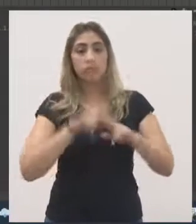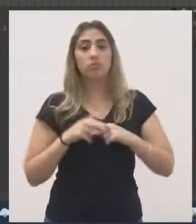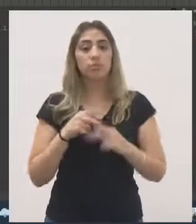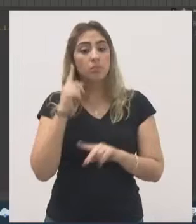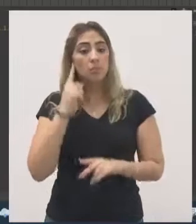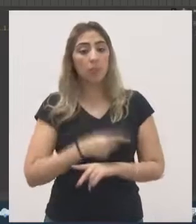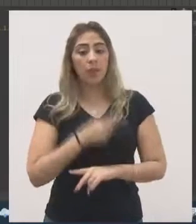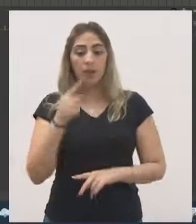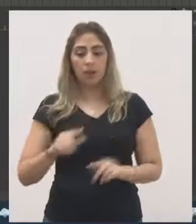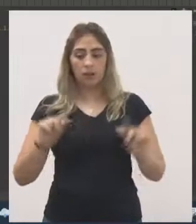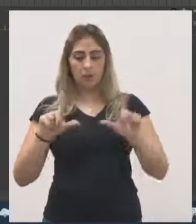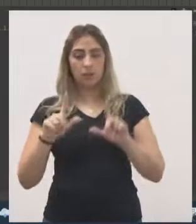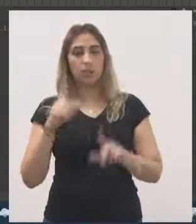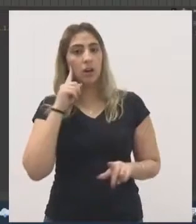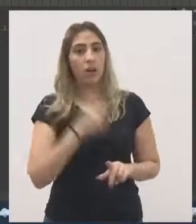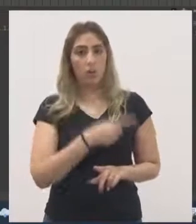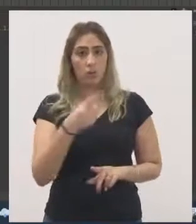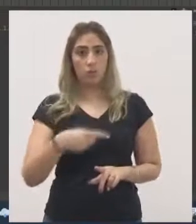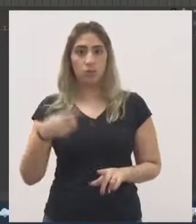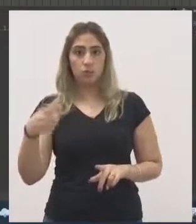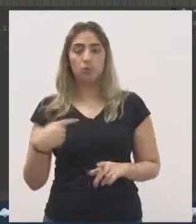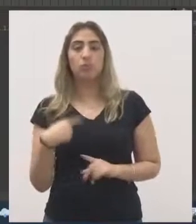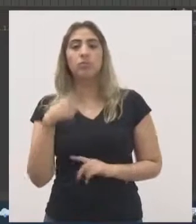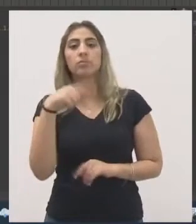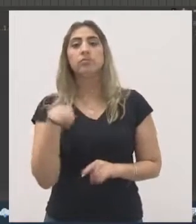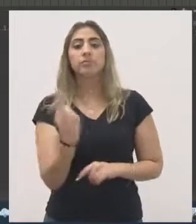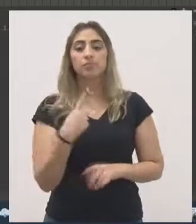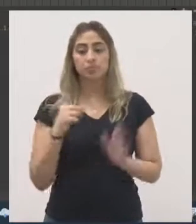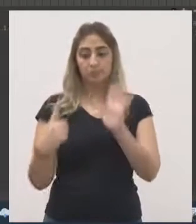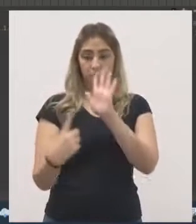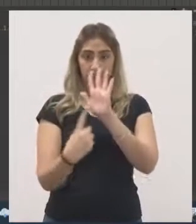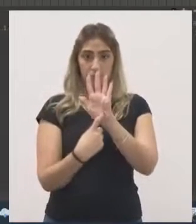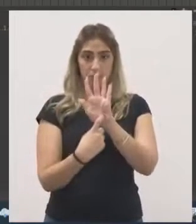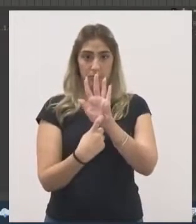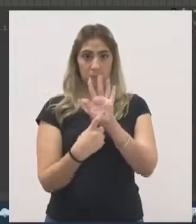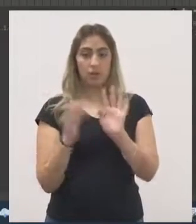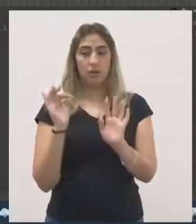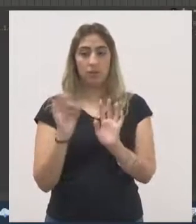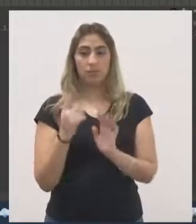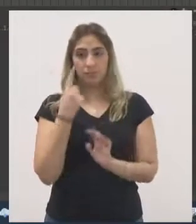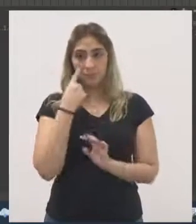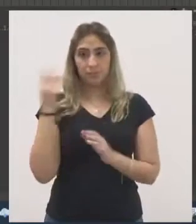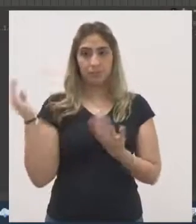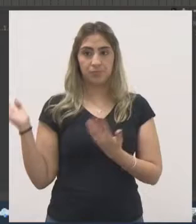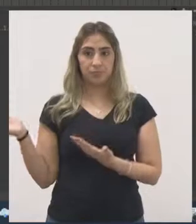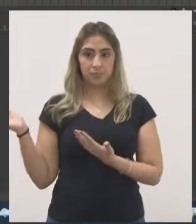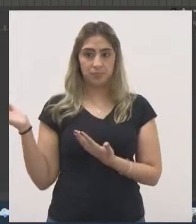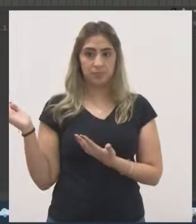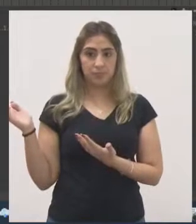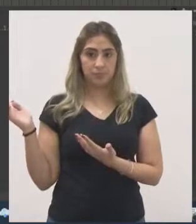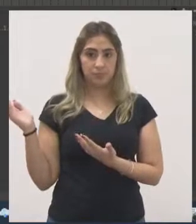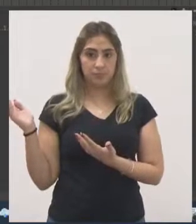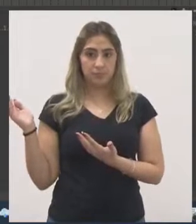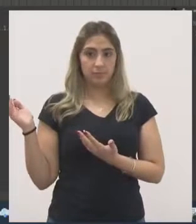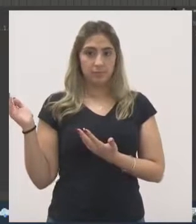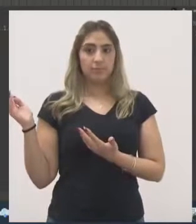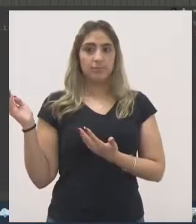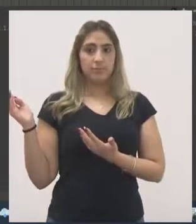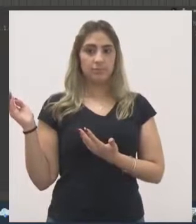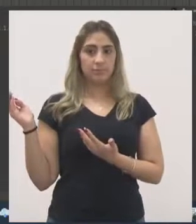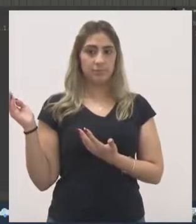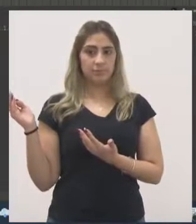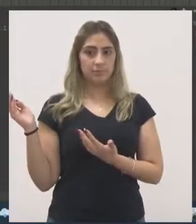né? E, ó, quando vocês clicarem aqui, ó, deixa eu fechar aqui, deixa eu mutar para não